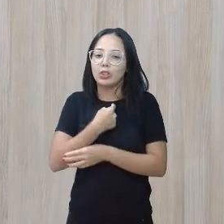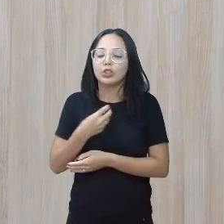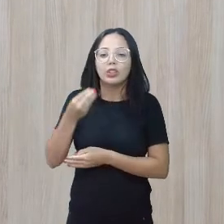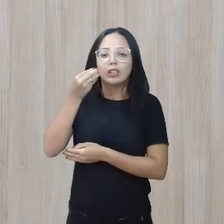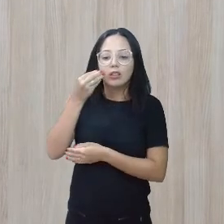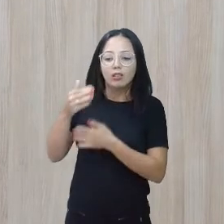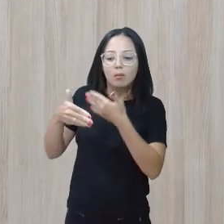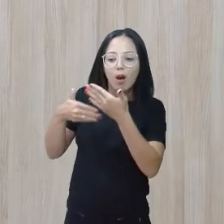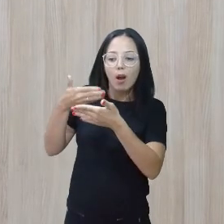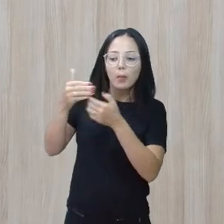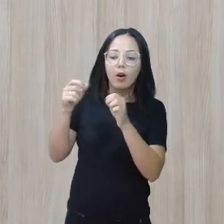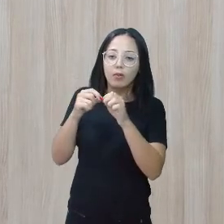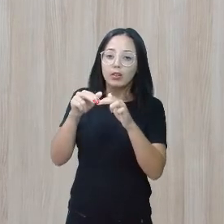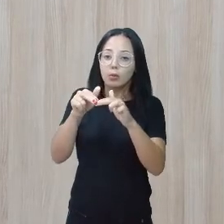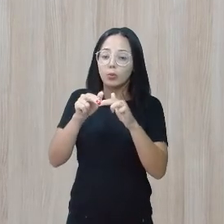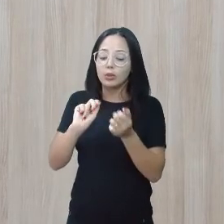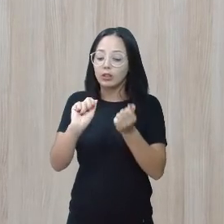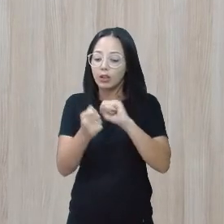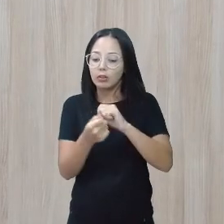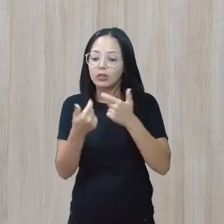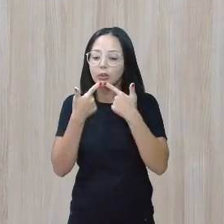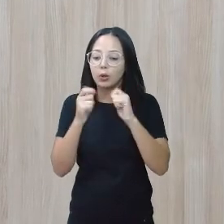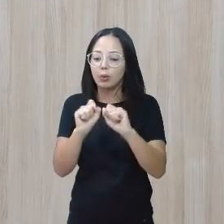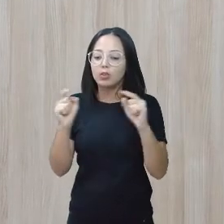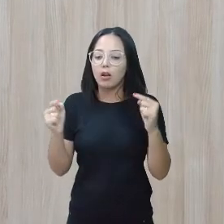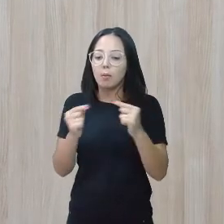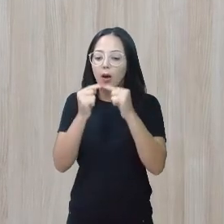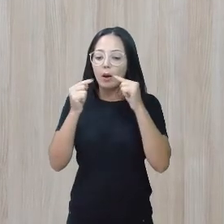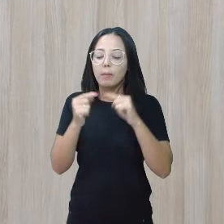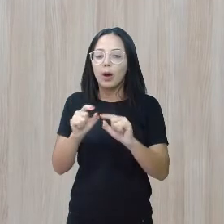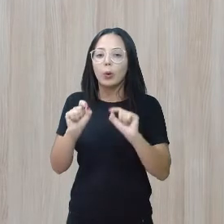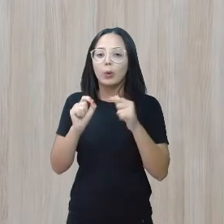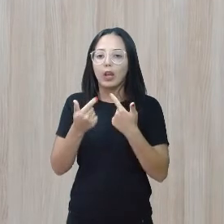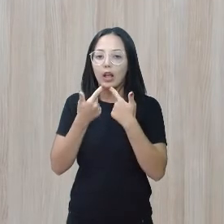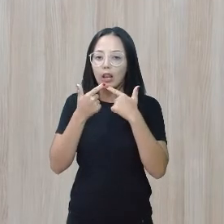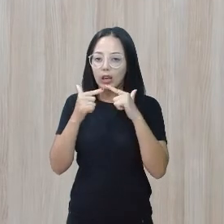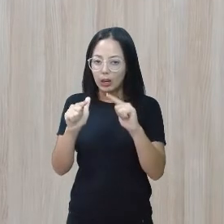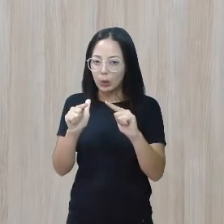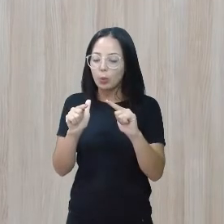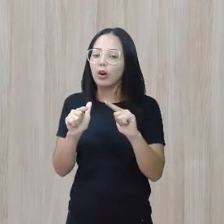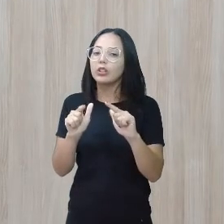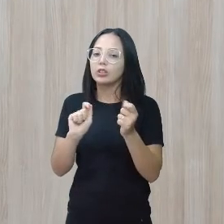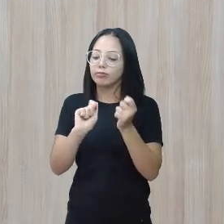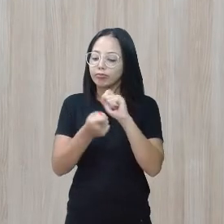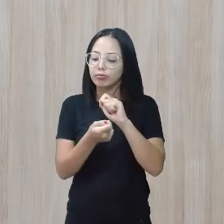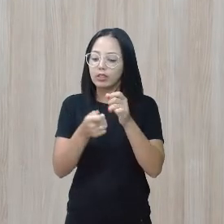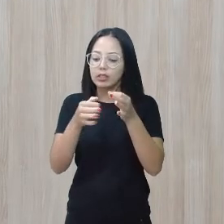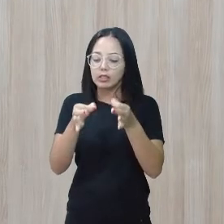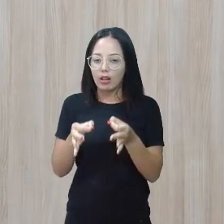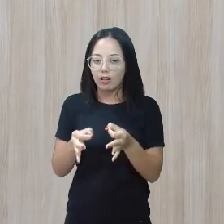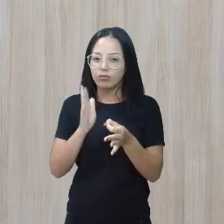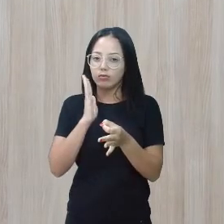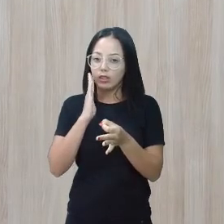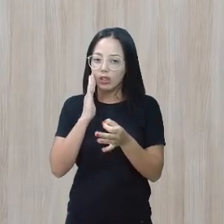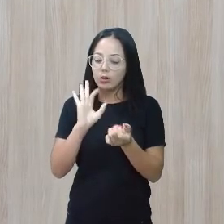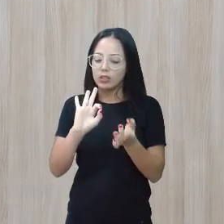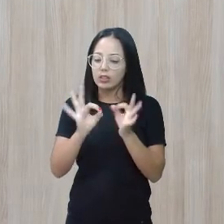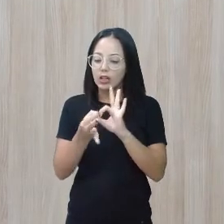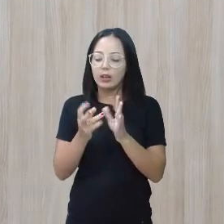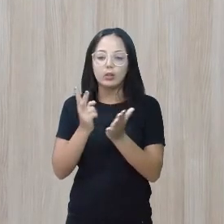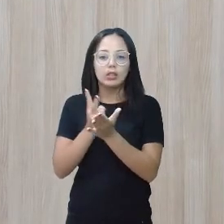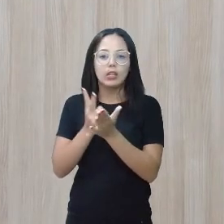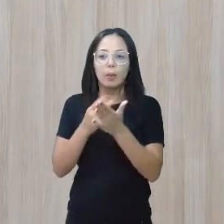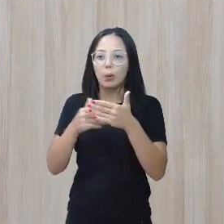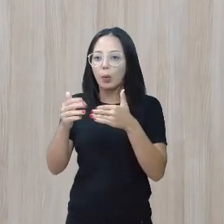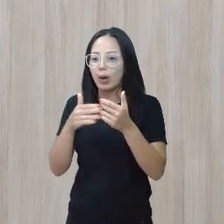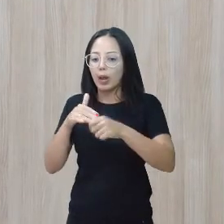Então, a adequação linguística vem muito nesse sentido de tornar a linguagem adequada a toda e